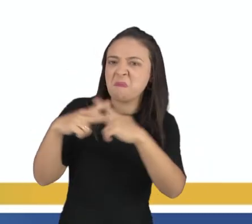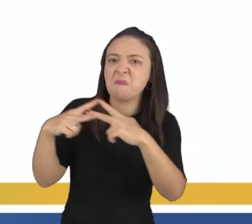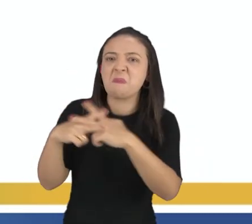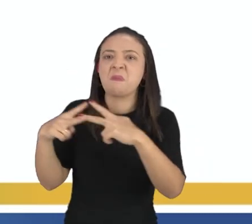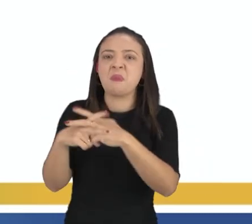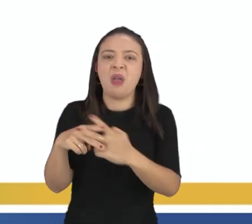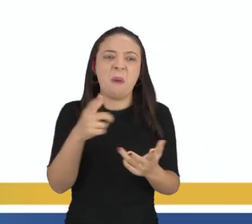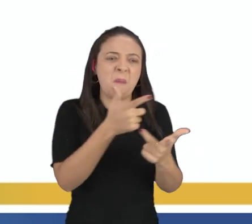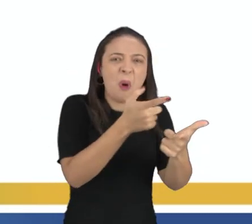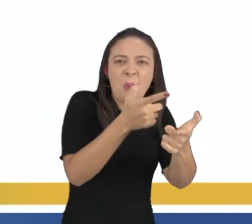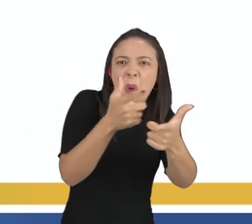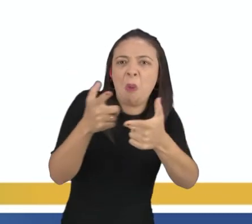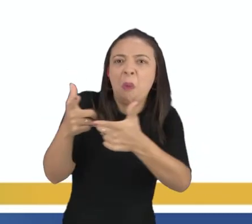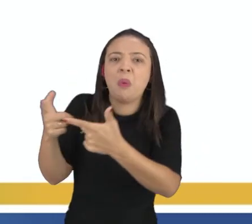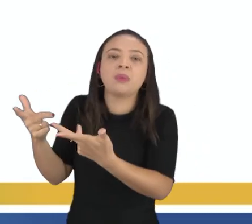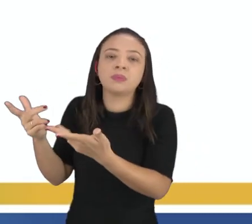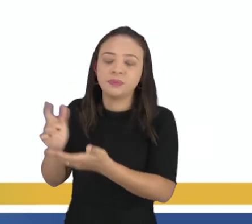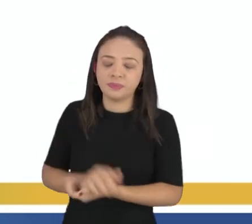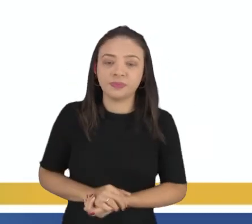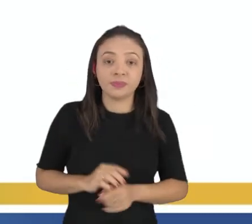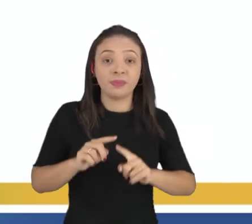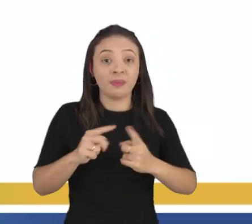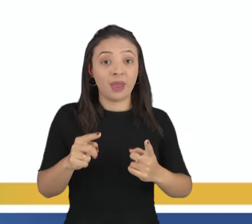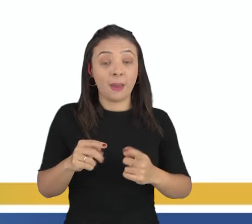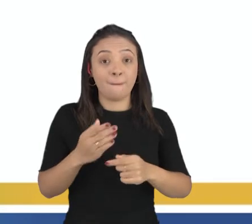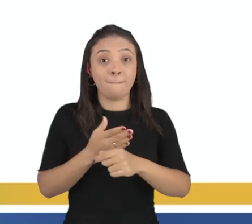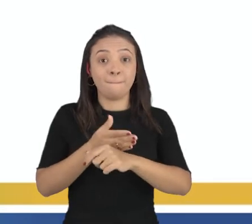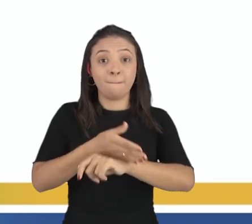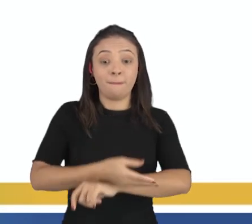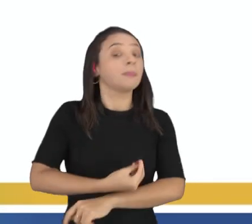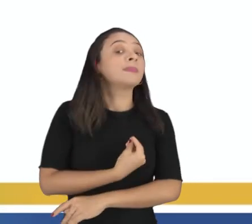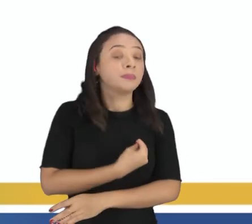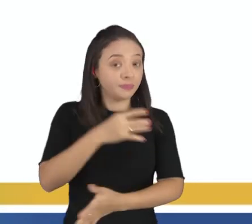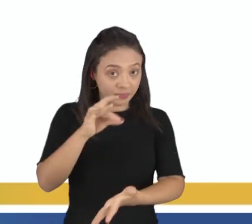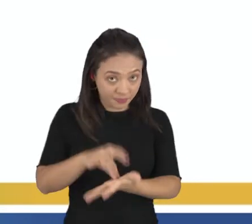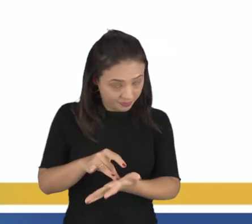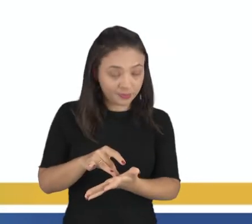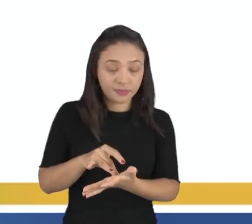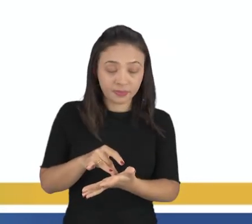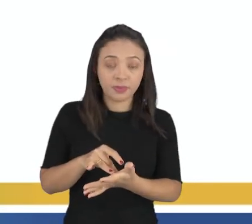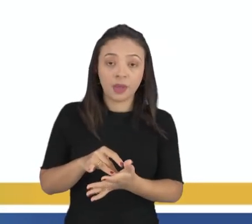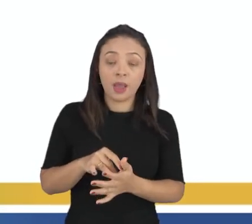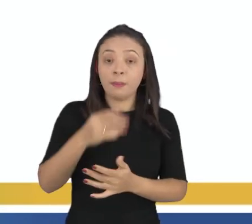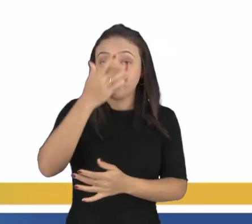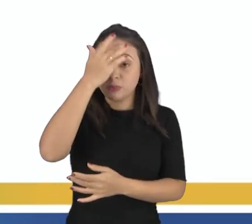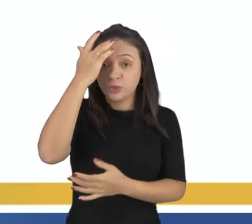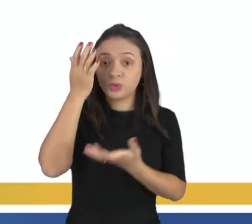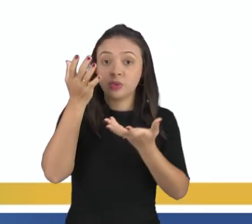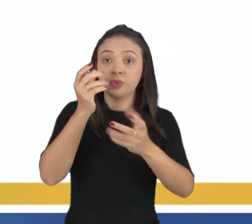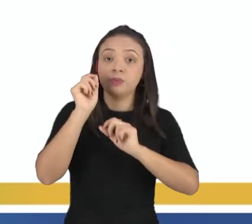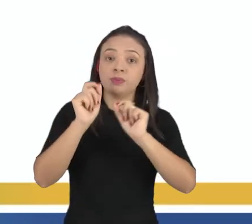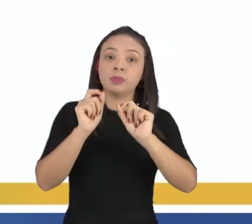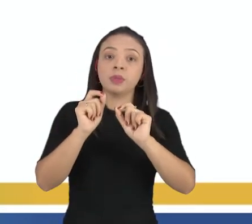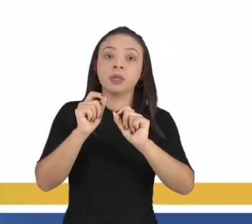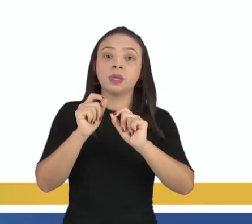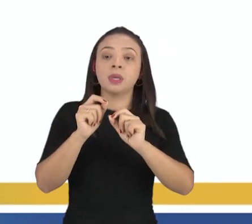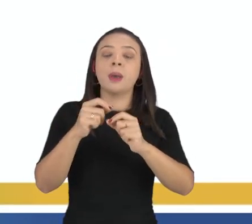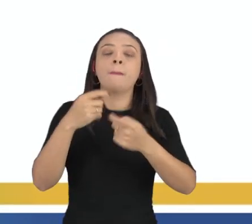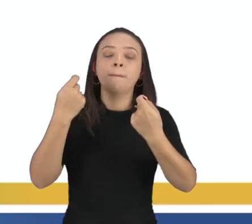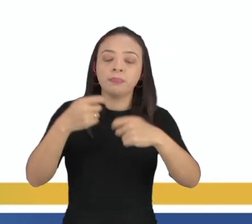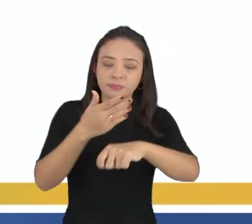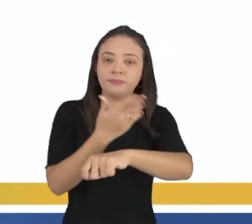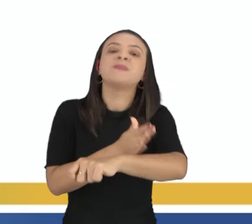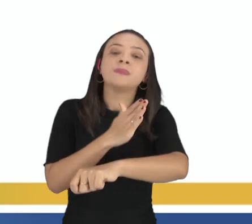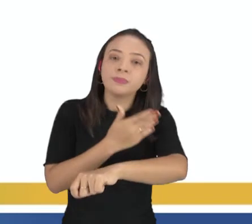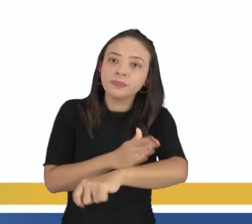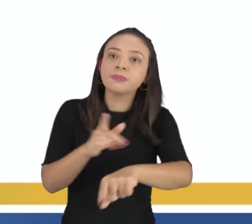ou disparar tiros. Mas para participar do campeonato, o jogador deve se submeter a programas de treinamento